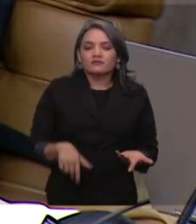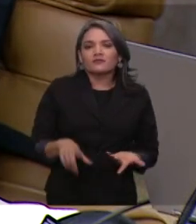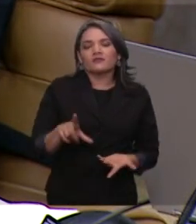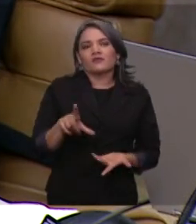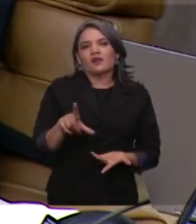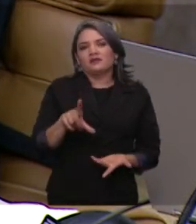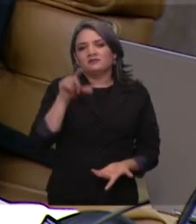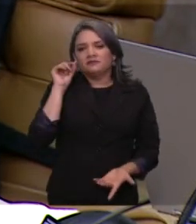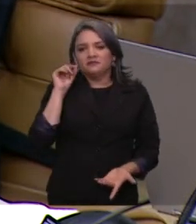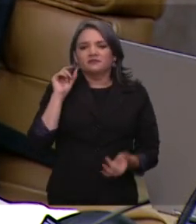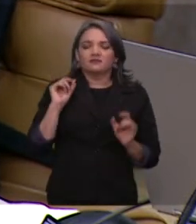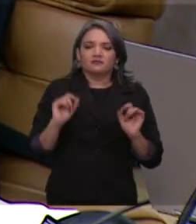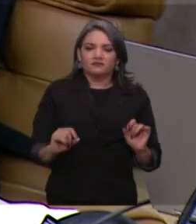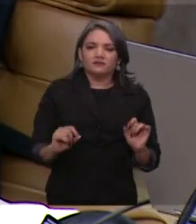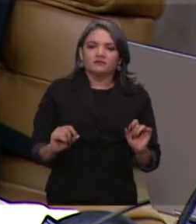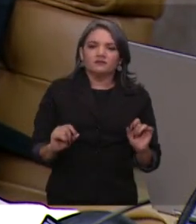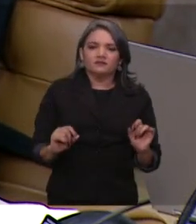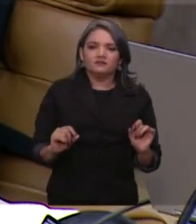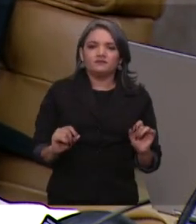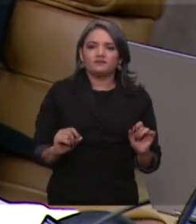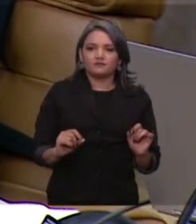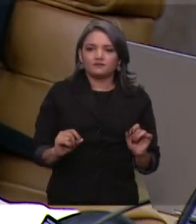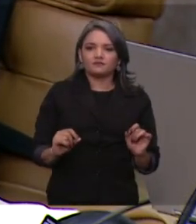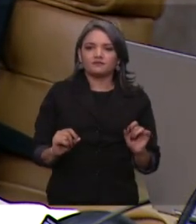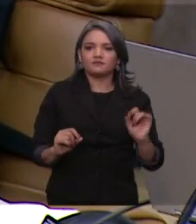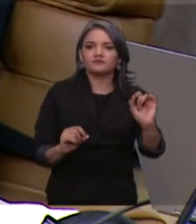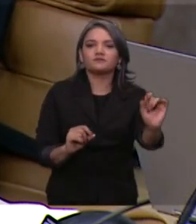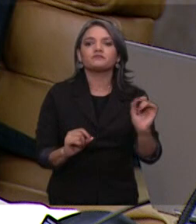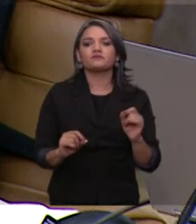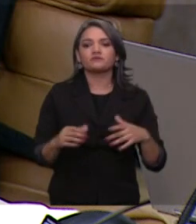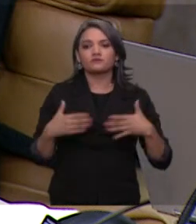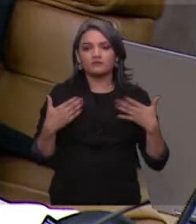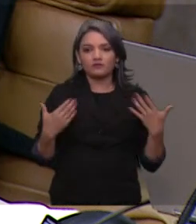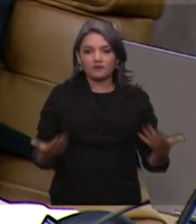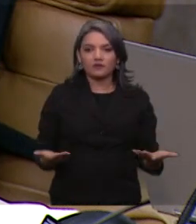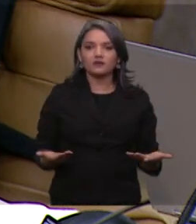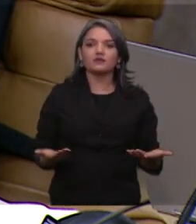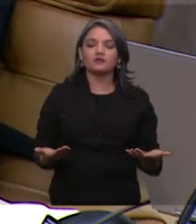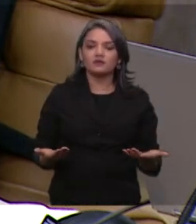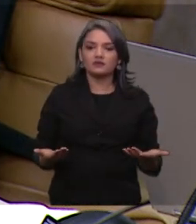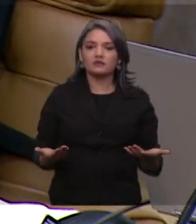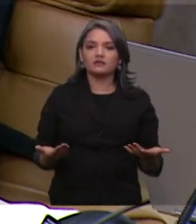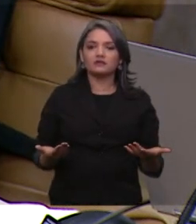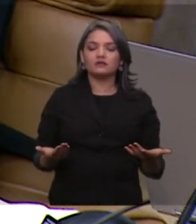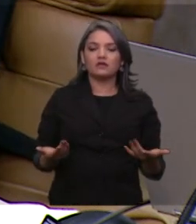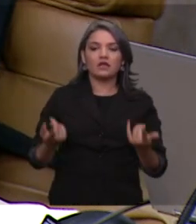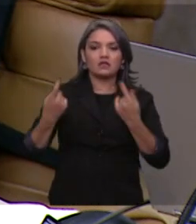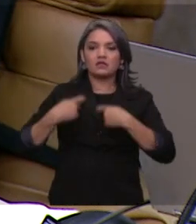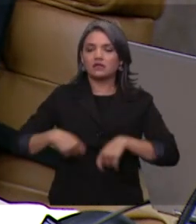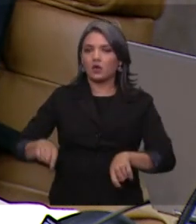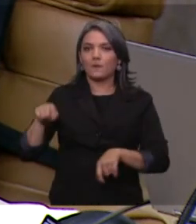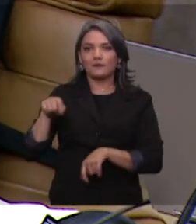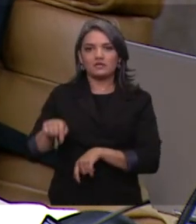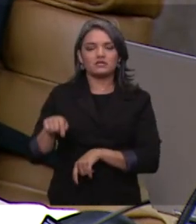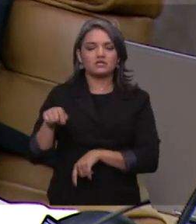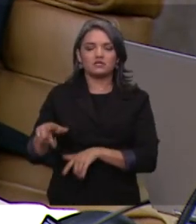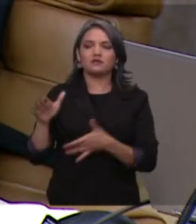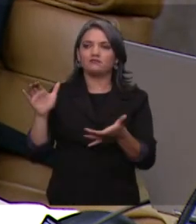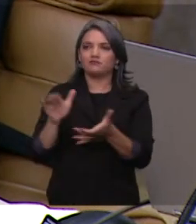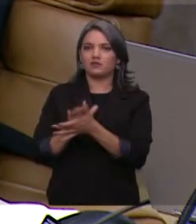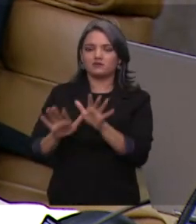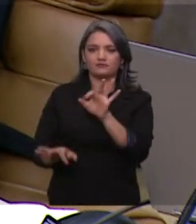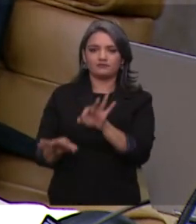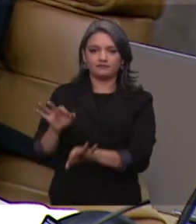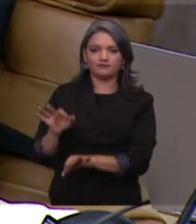afasta a possibilidade de se dizer subsistente o Instituto, em que pese todas as ponderações feitas